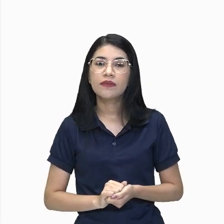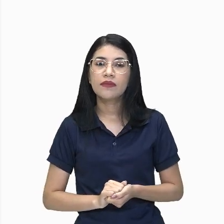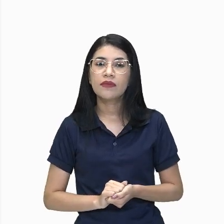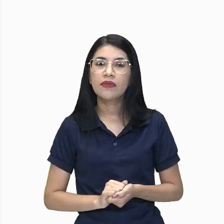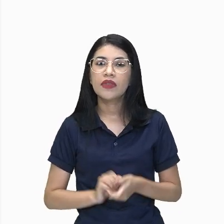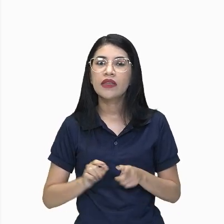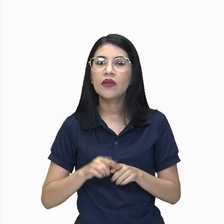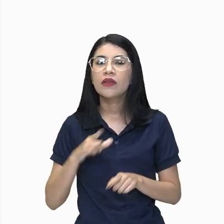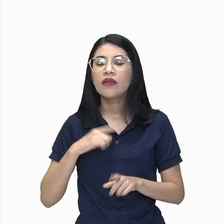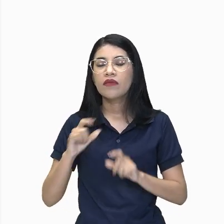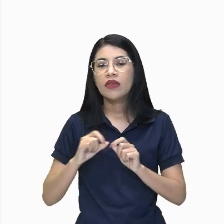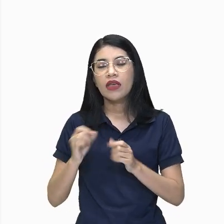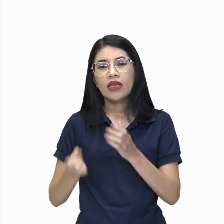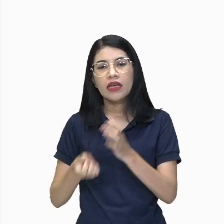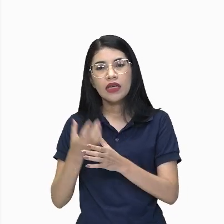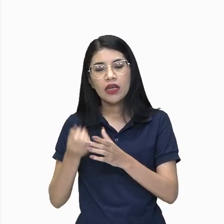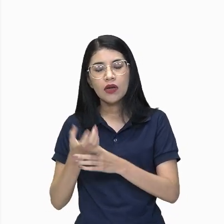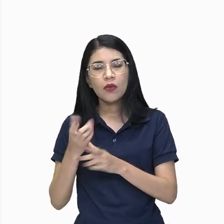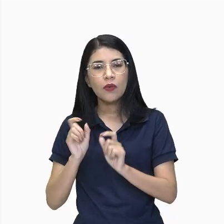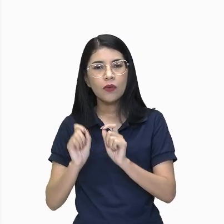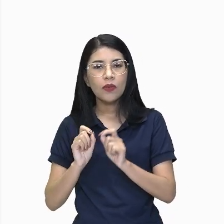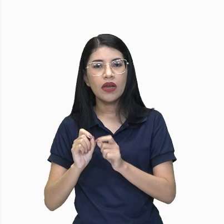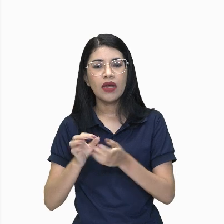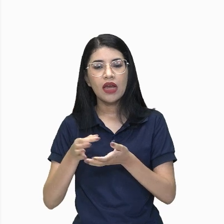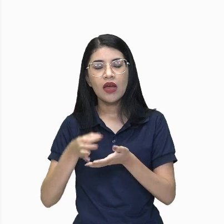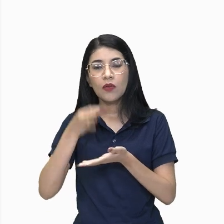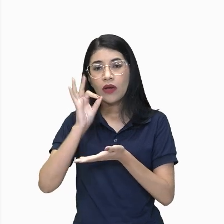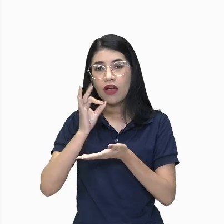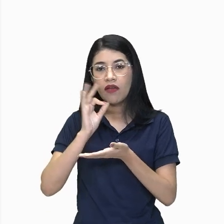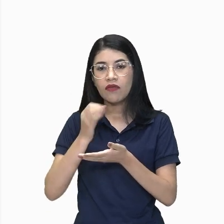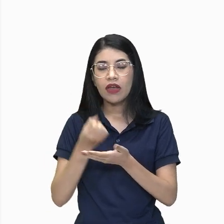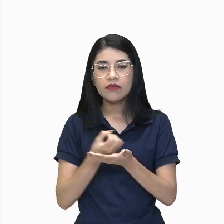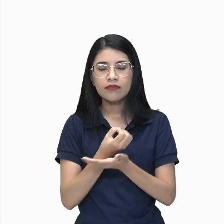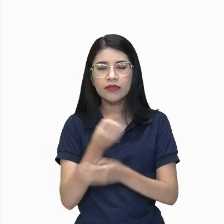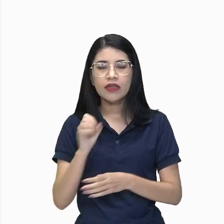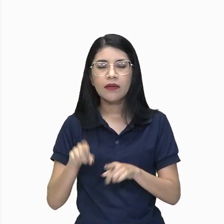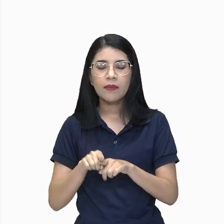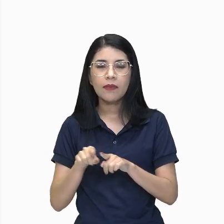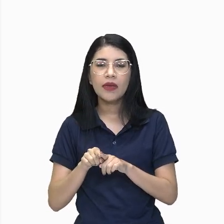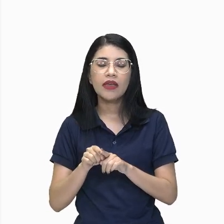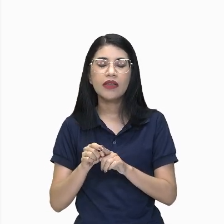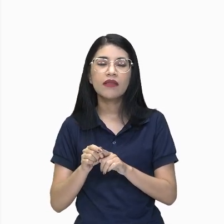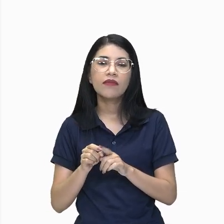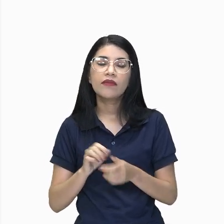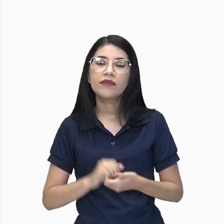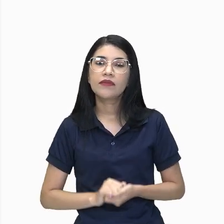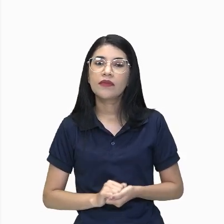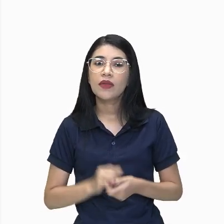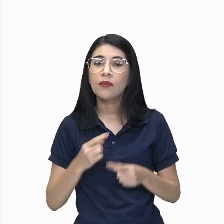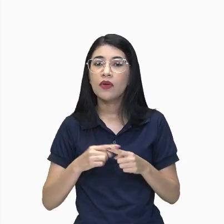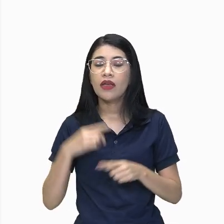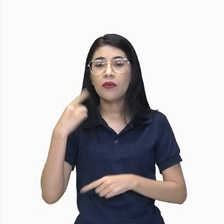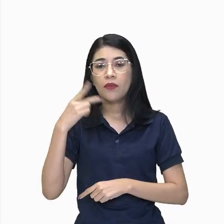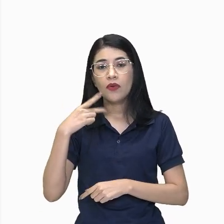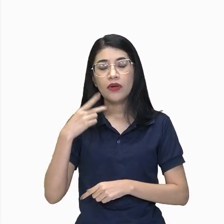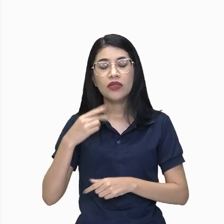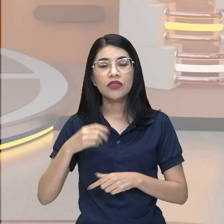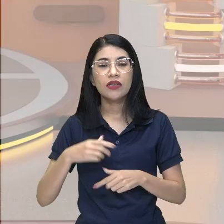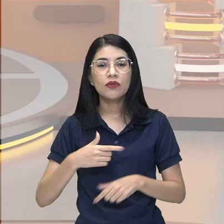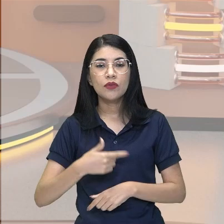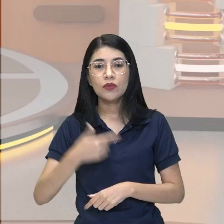grande latifúndio, dos grandes cafezais que vão ser privilegiados pela política ali do